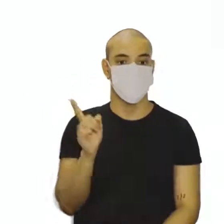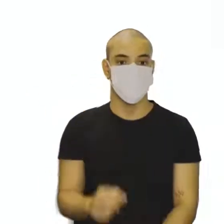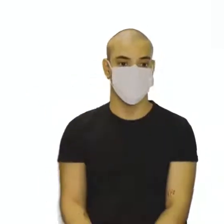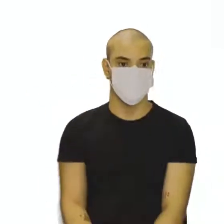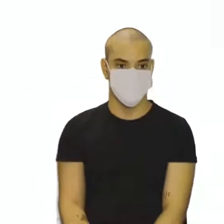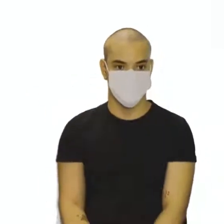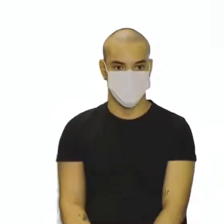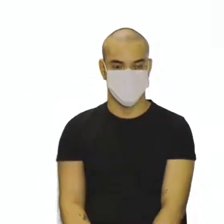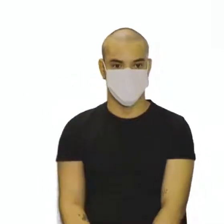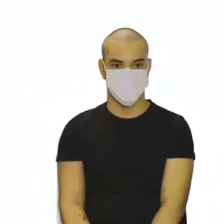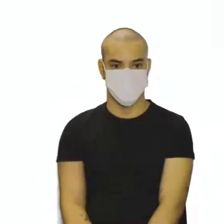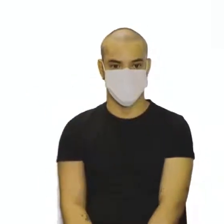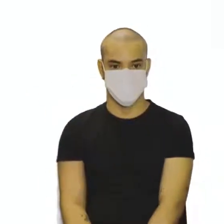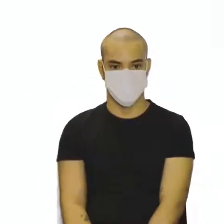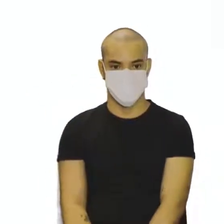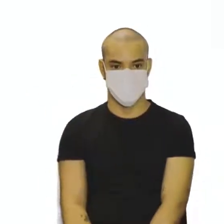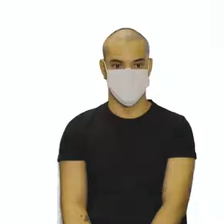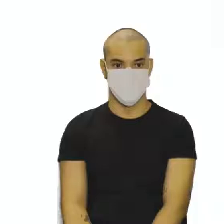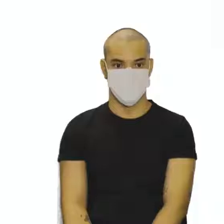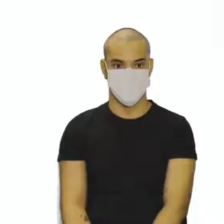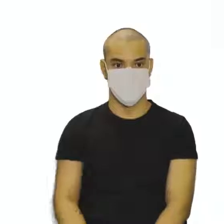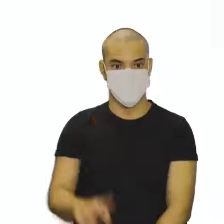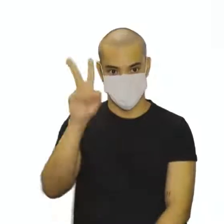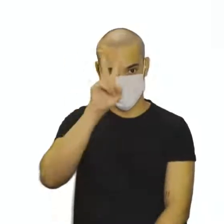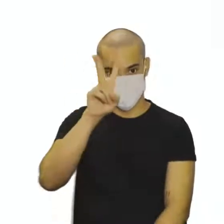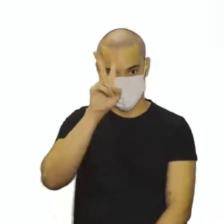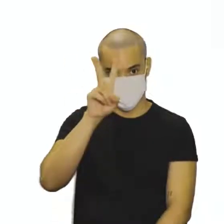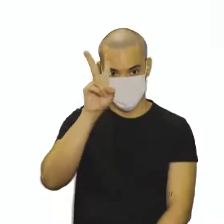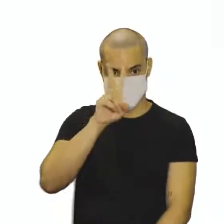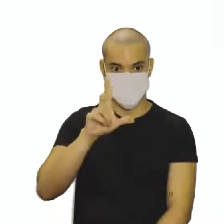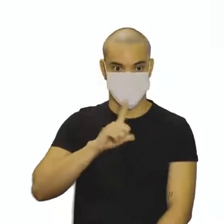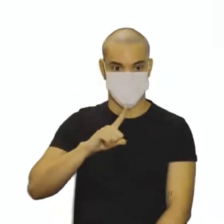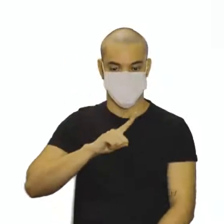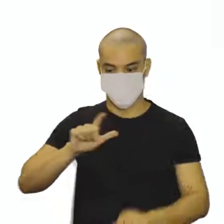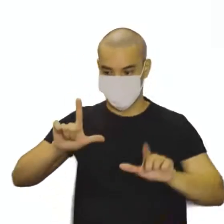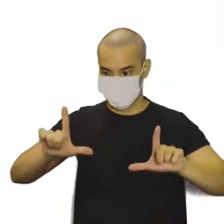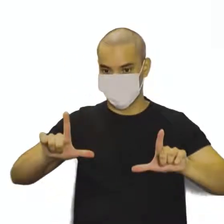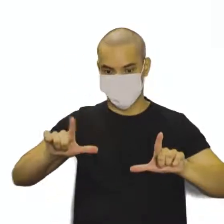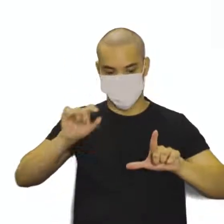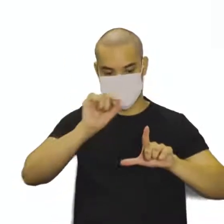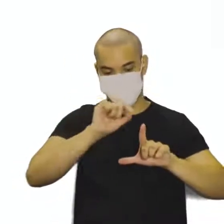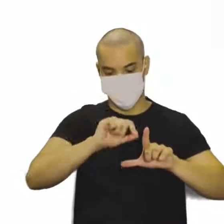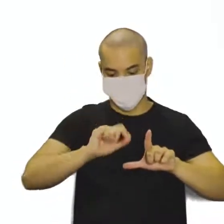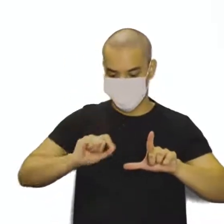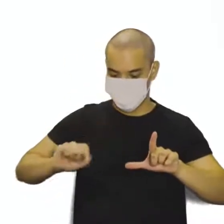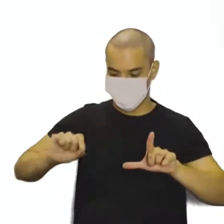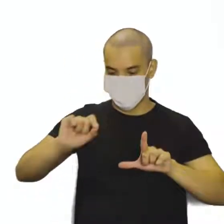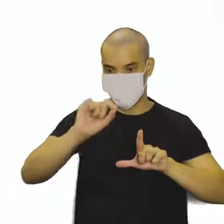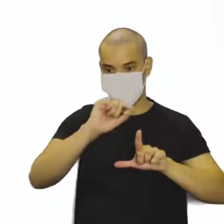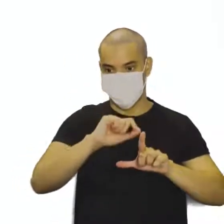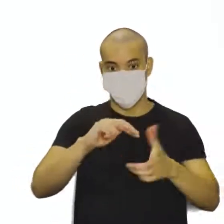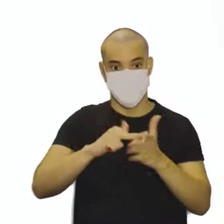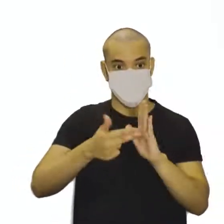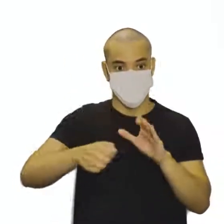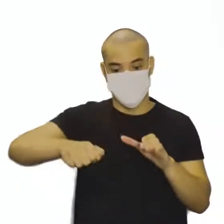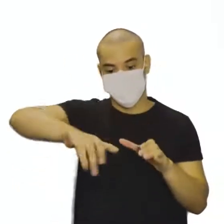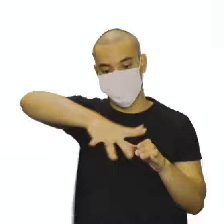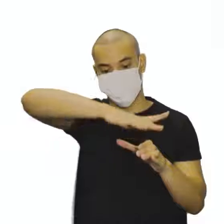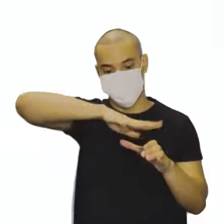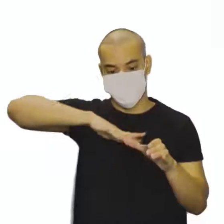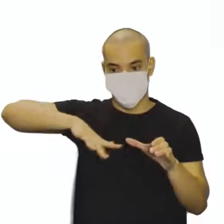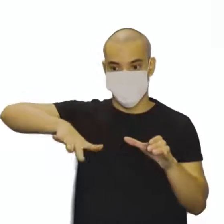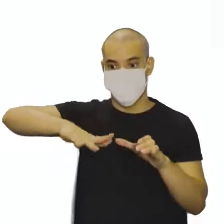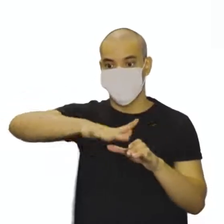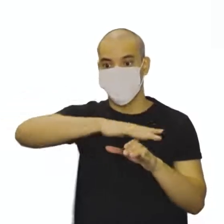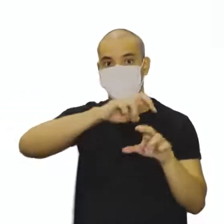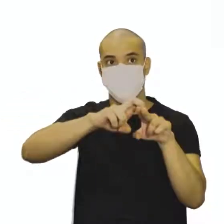olha só, né? Nosso tecido aqui imaginário, circulei esse pontinho e estou representando o campo. Então,